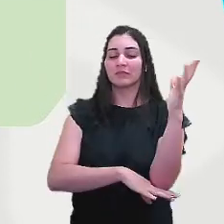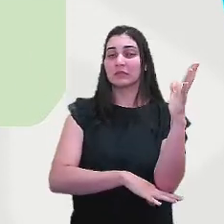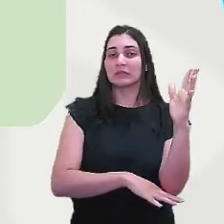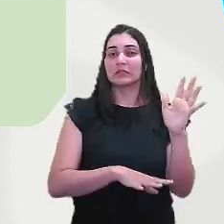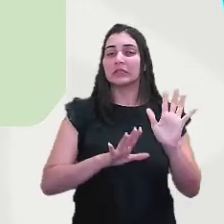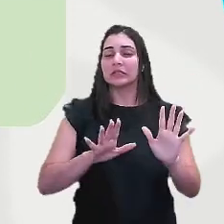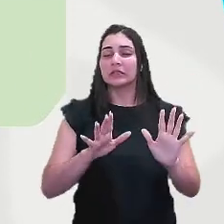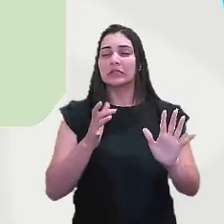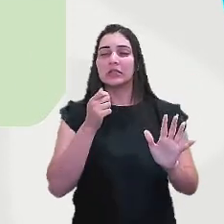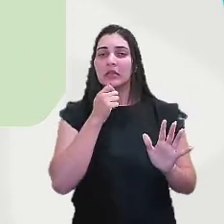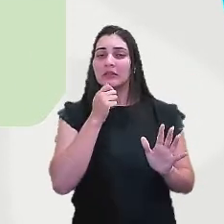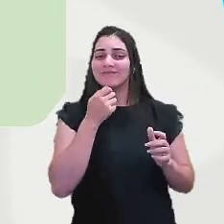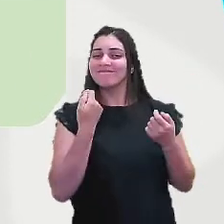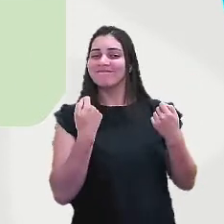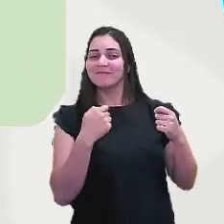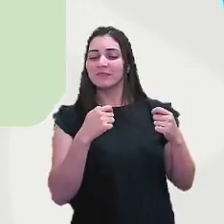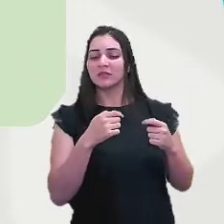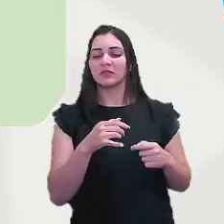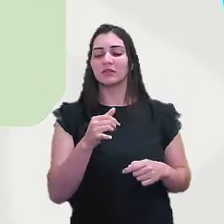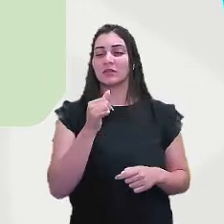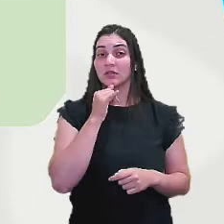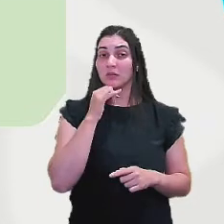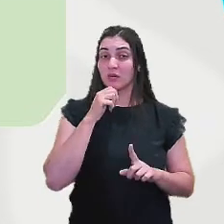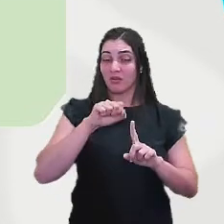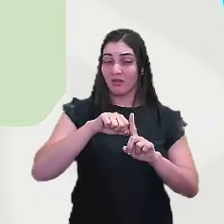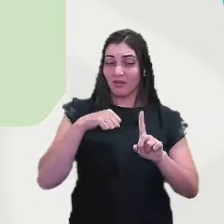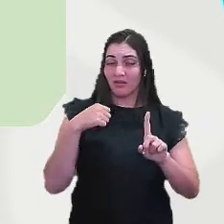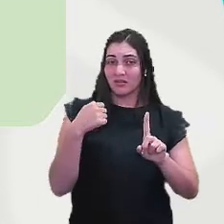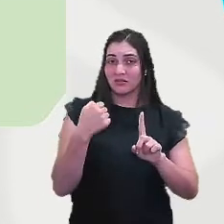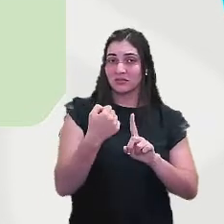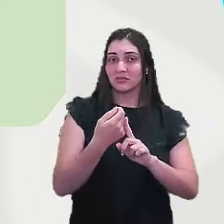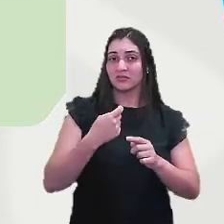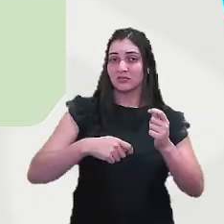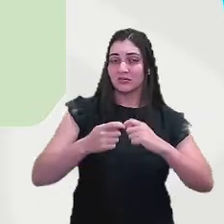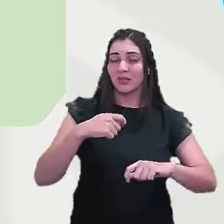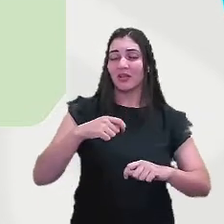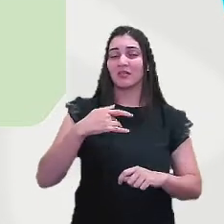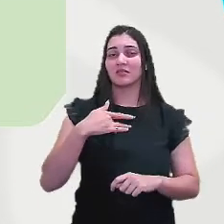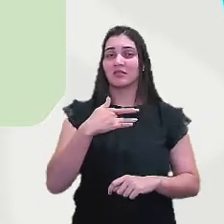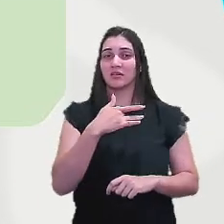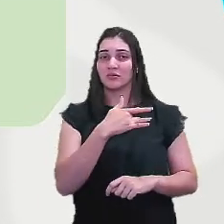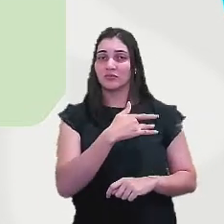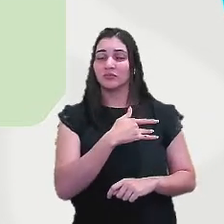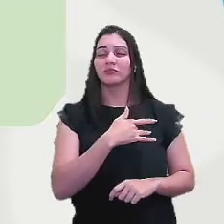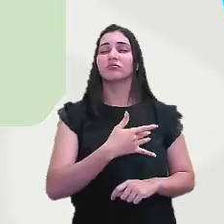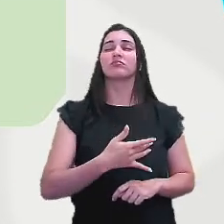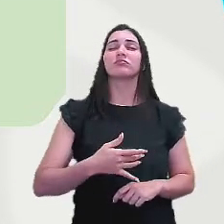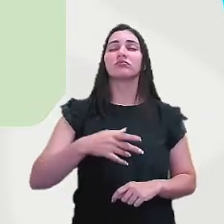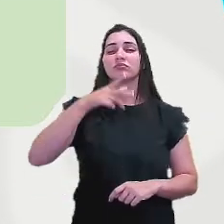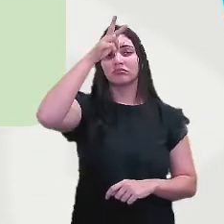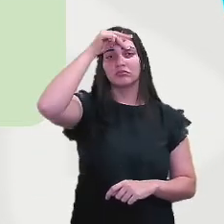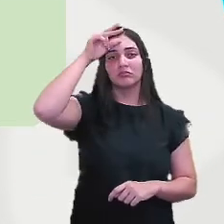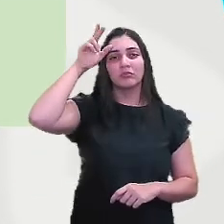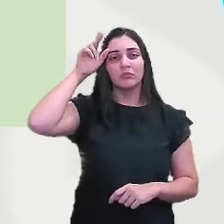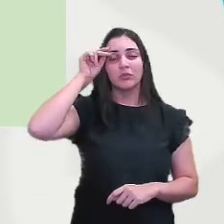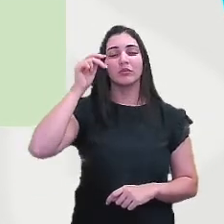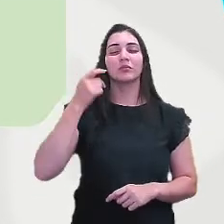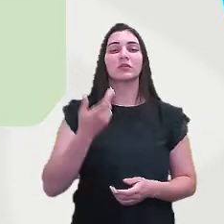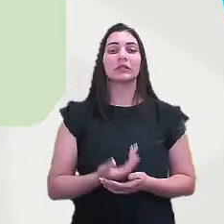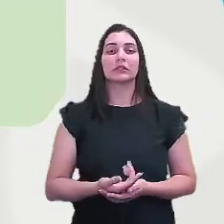essenciais. Veja como essa questão econômica, essa questão da saúde pública, essa questão social está mais uma vez